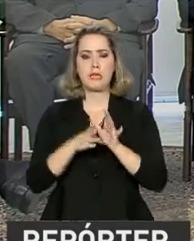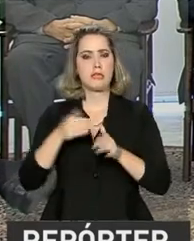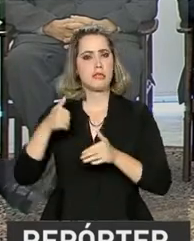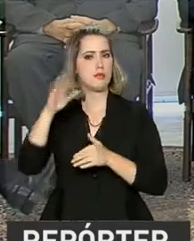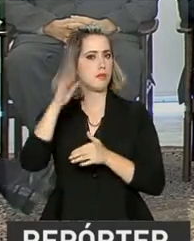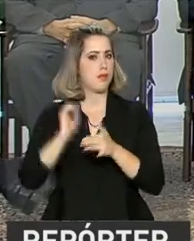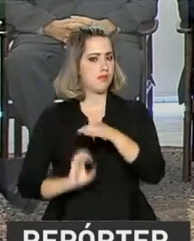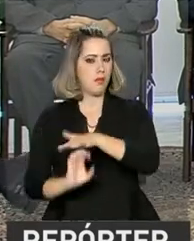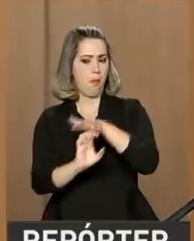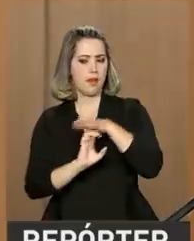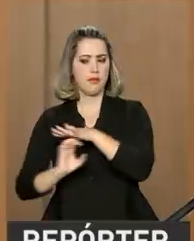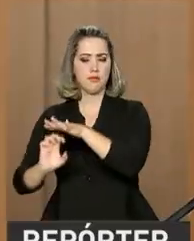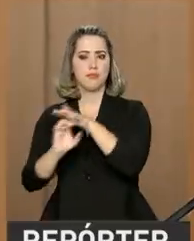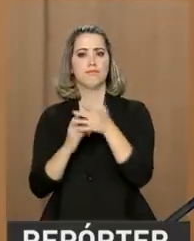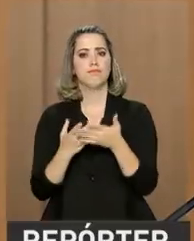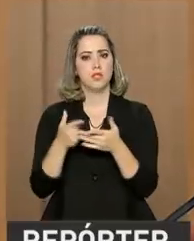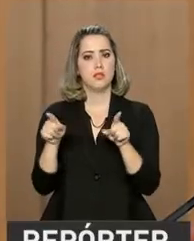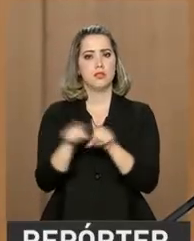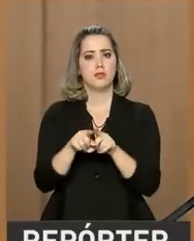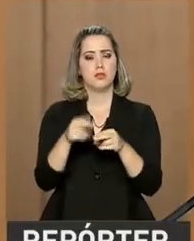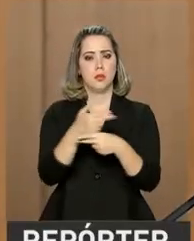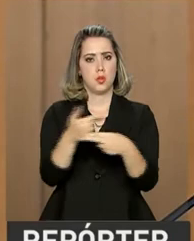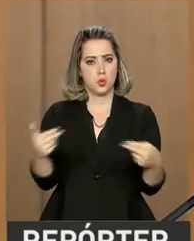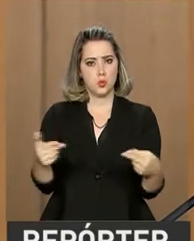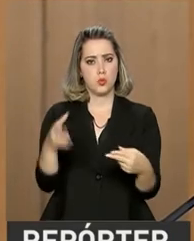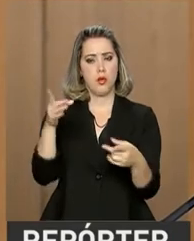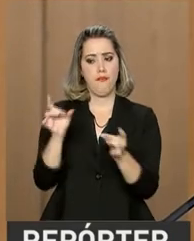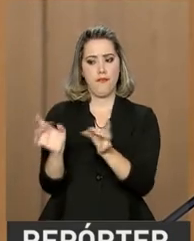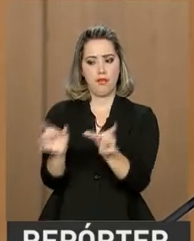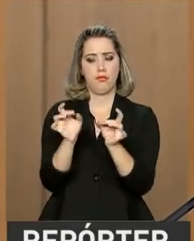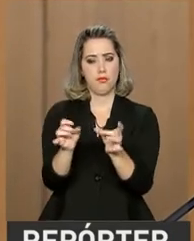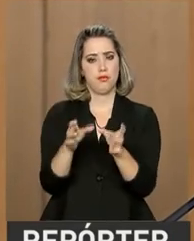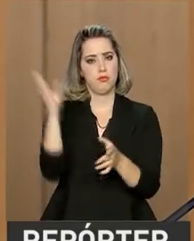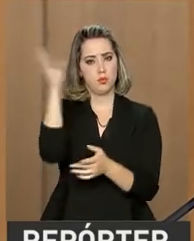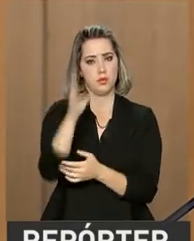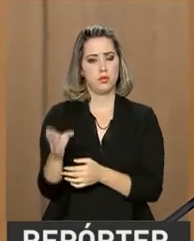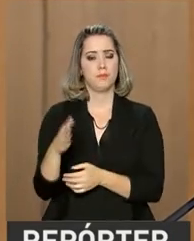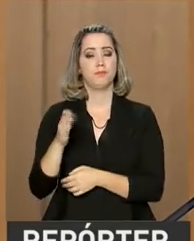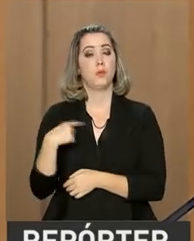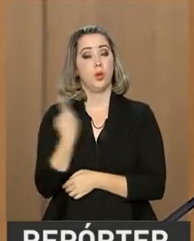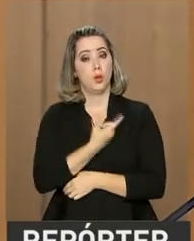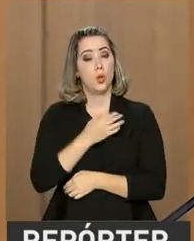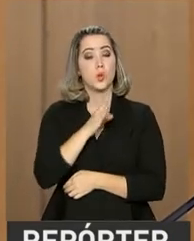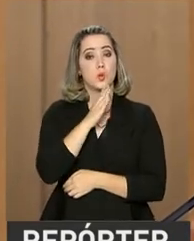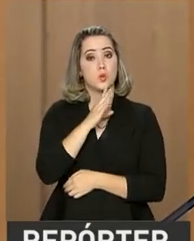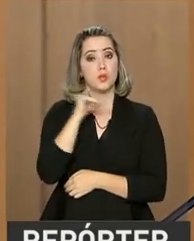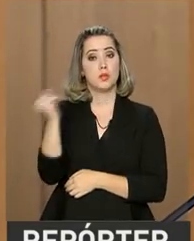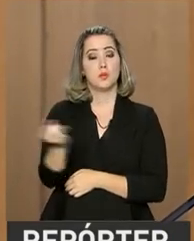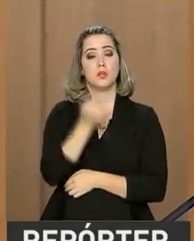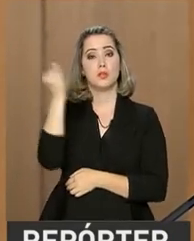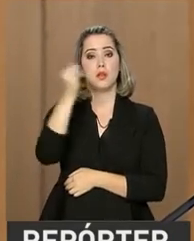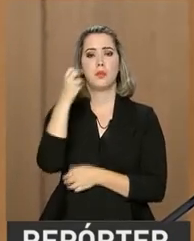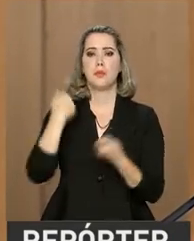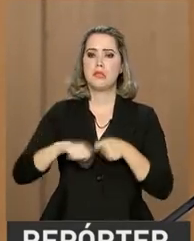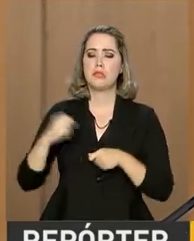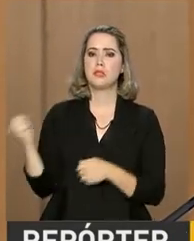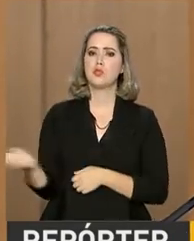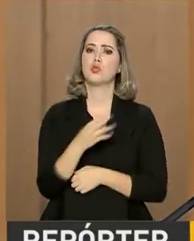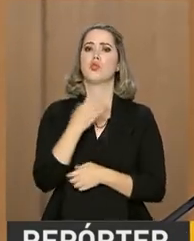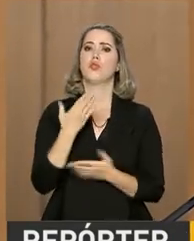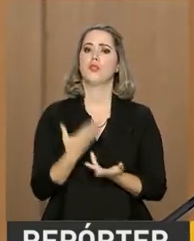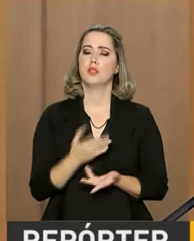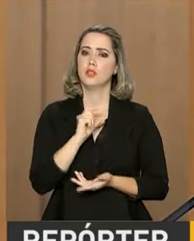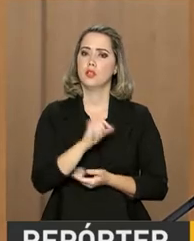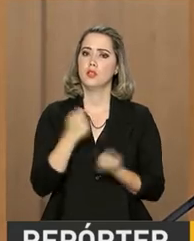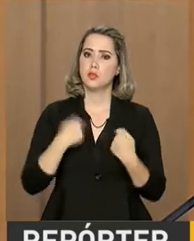produtos brasileiros sabemos da importância que tem o sistema portuário brasileiro ele precisa ser modernizado ele precisa